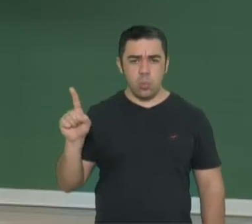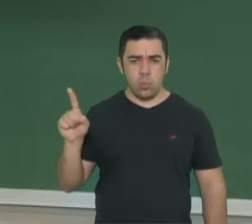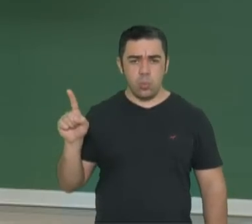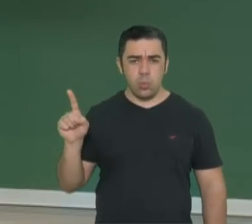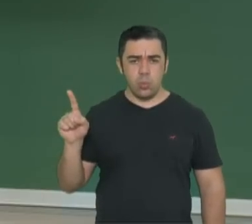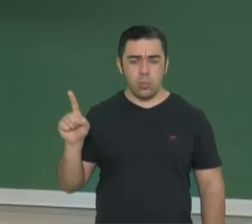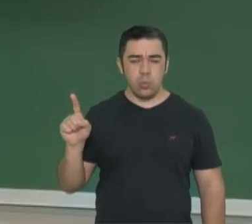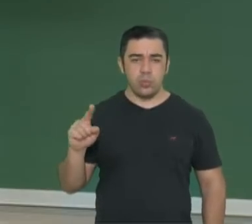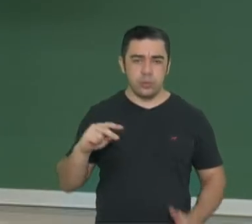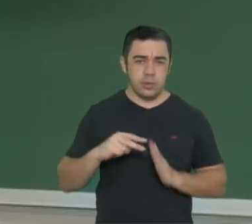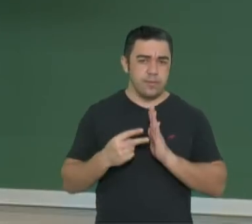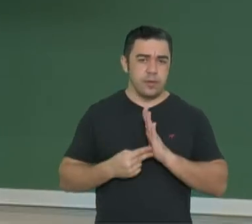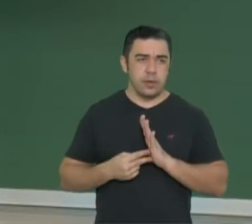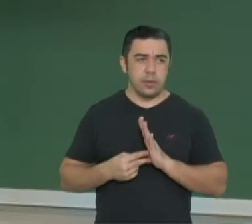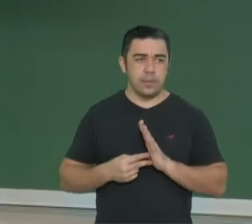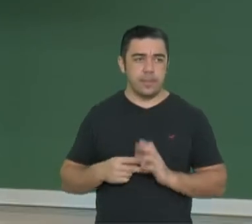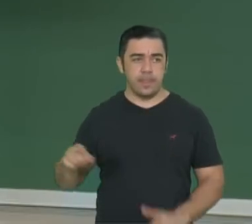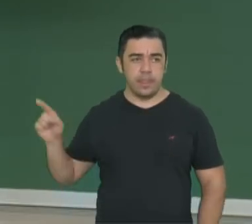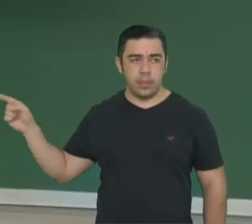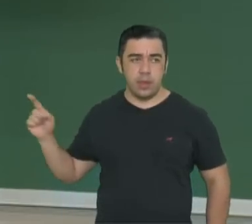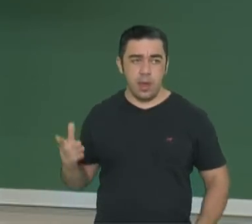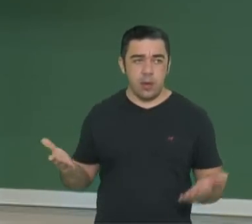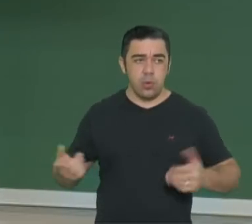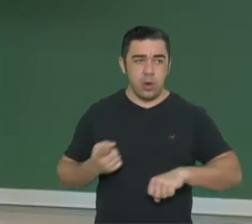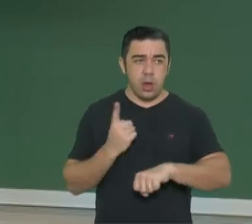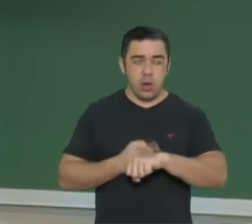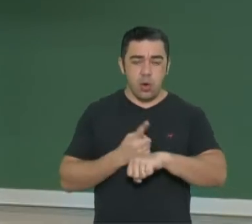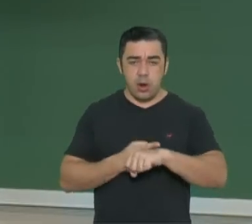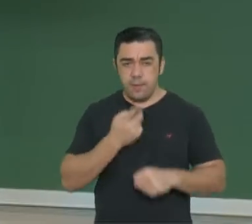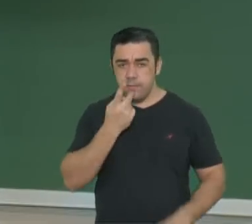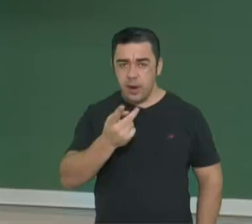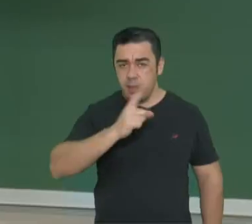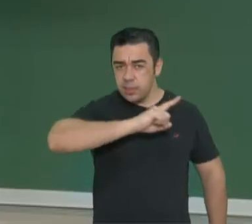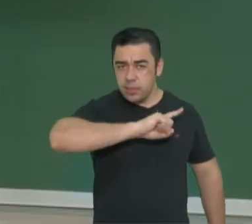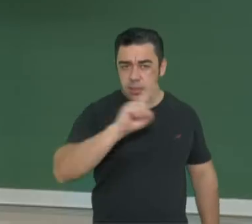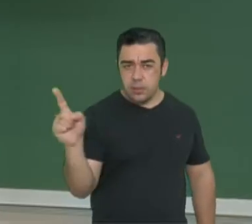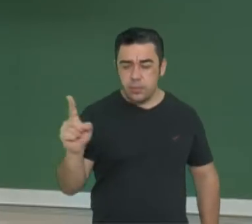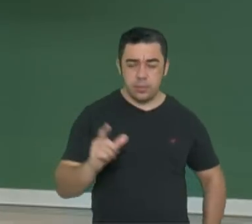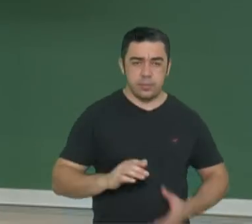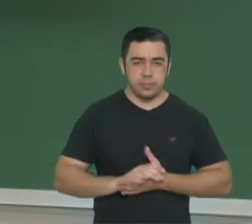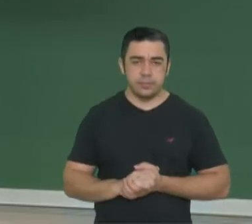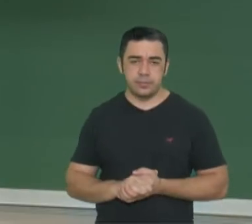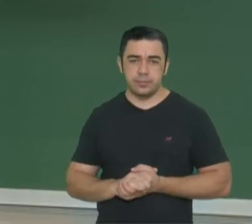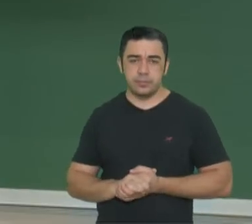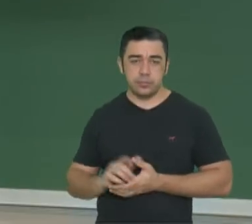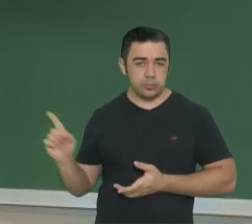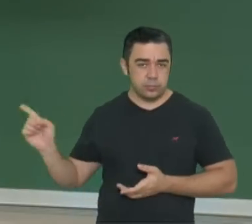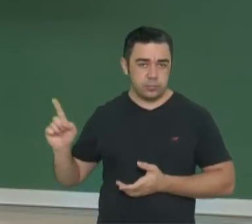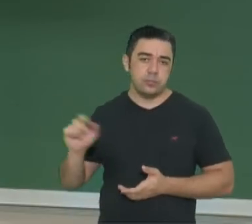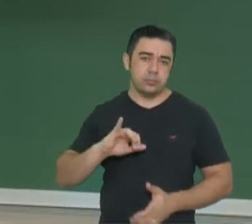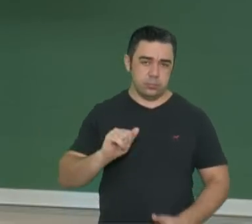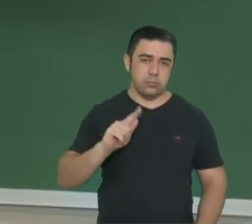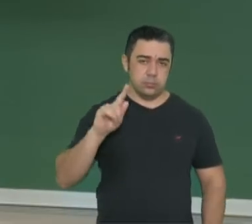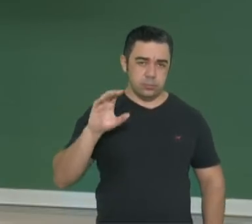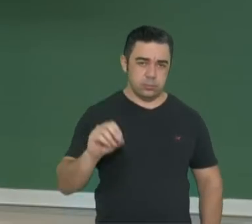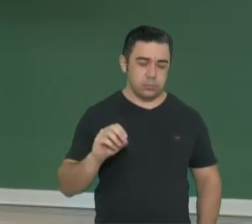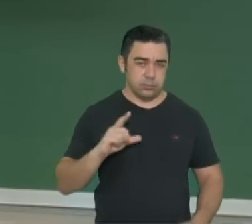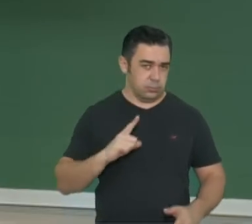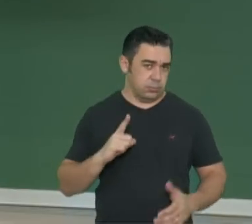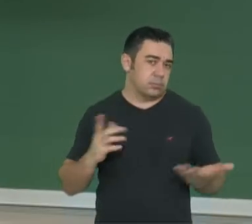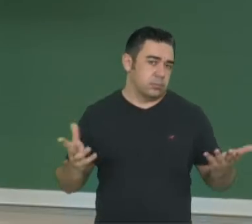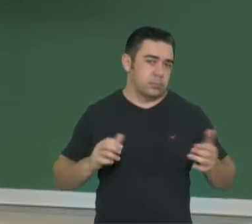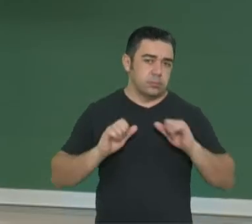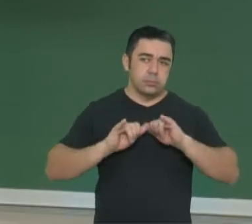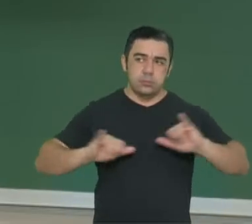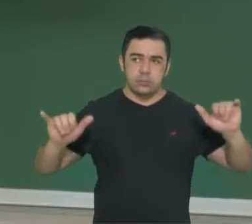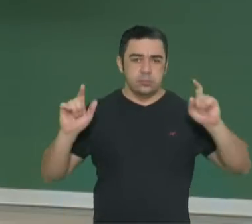ao parlamentarismo. Então chegou a hora de dizer não. O Jango, claro, liderando a campanha